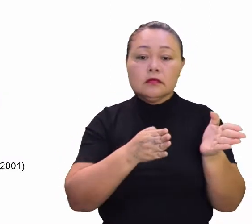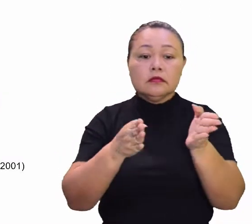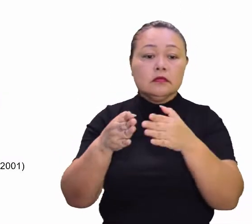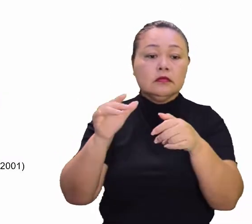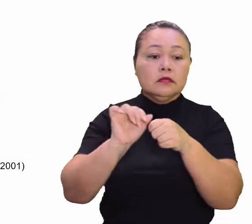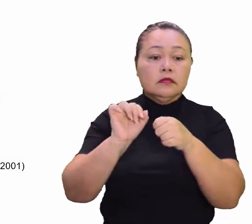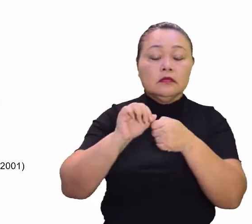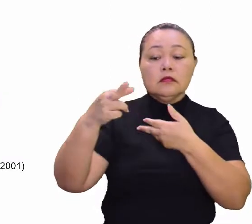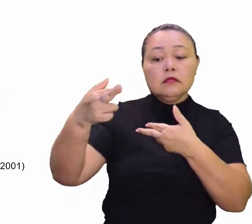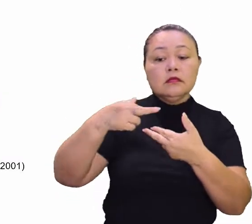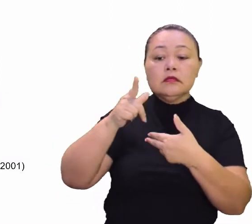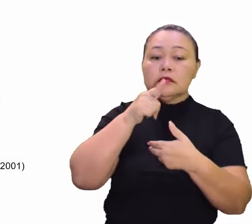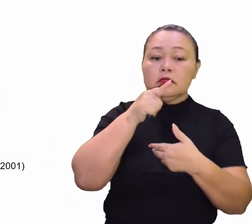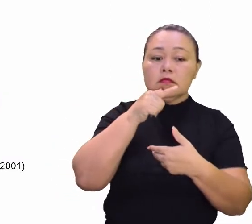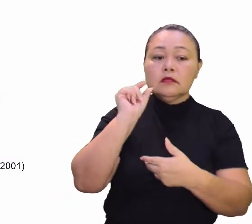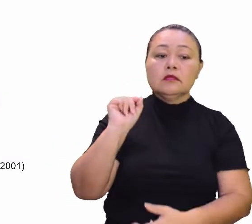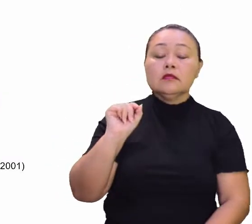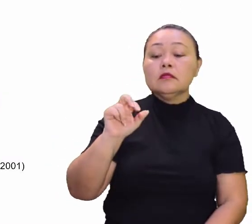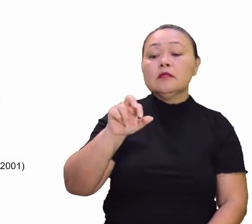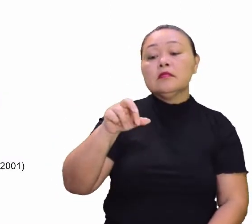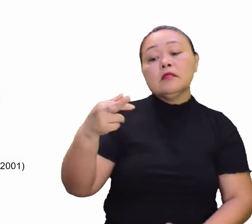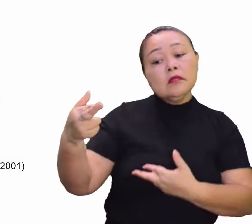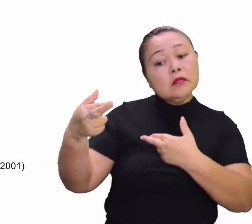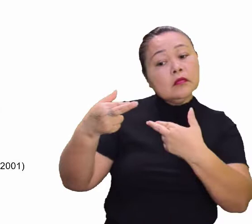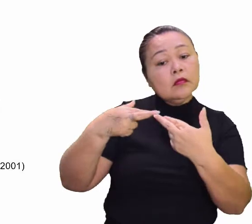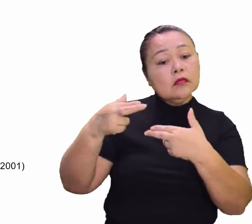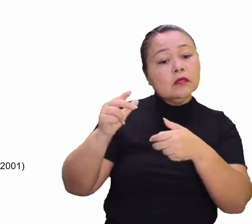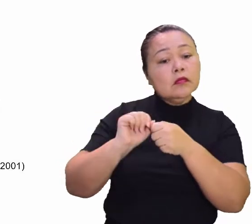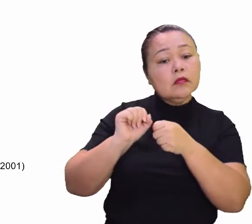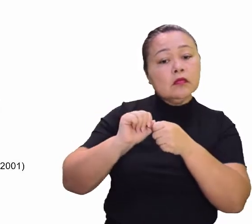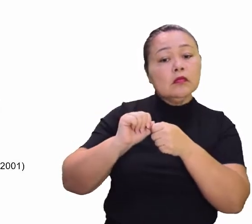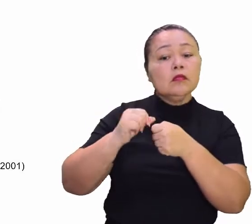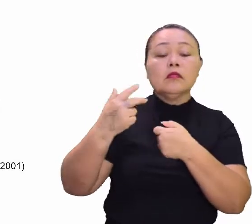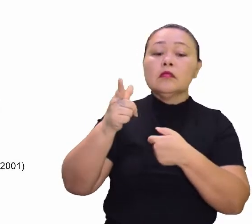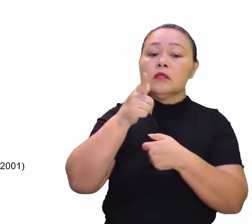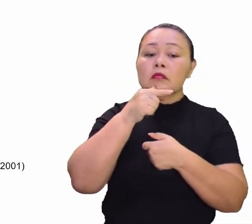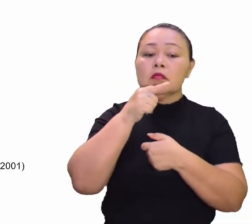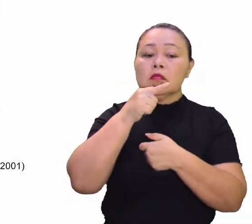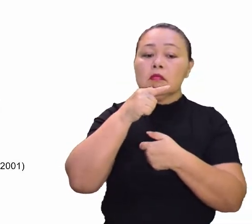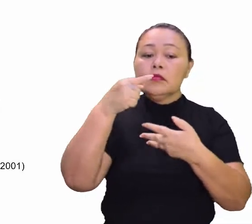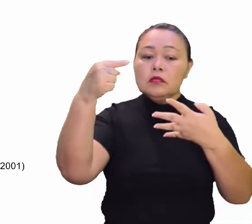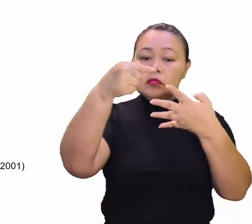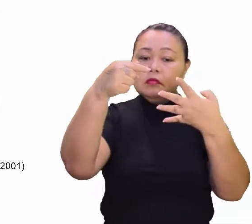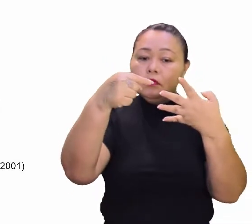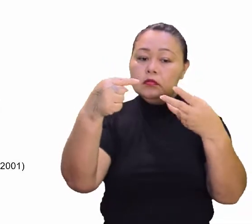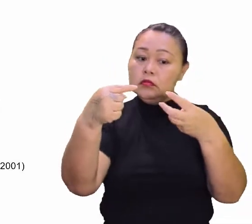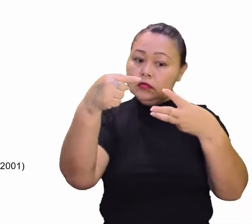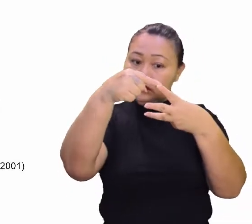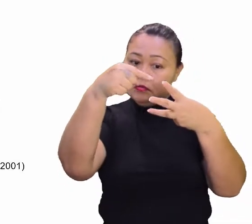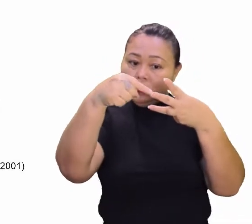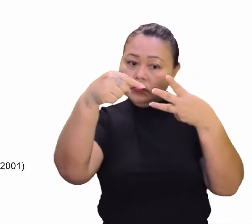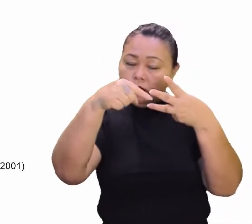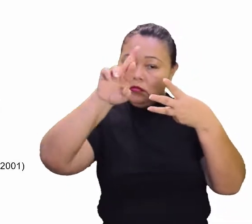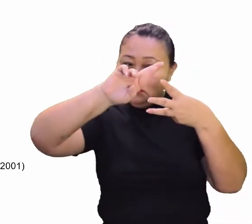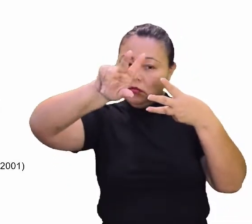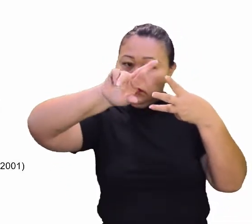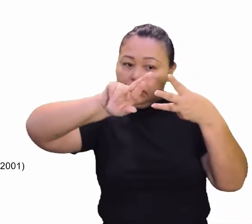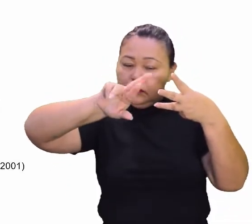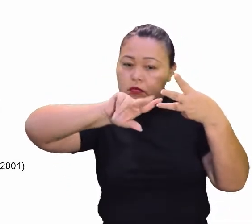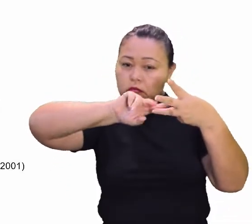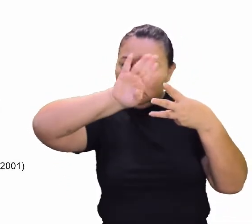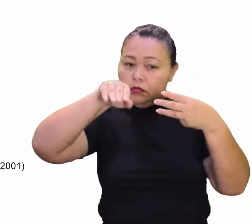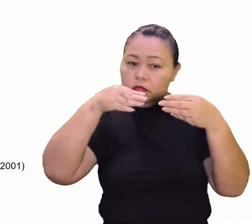o recurso hídrico. O que é o recurso? Podemos considerar os recursos hídricos sob 3 aspectos distintos